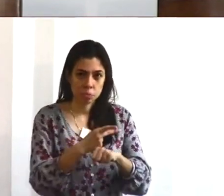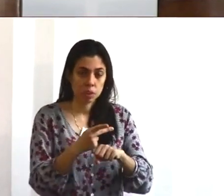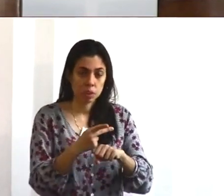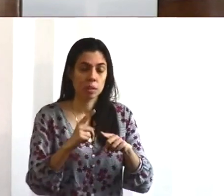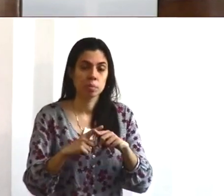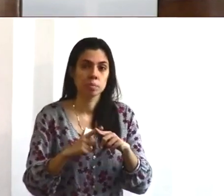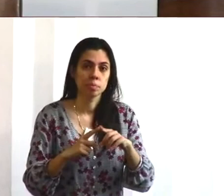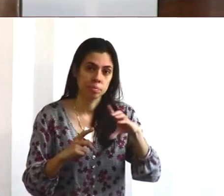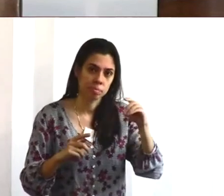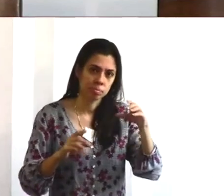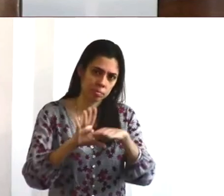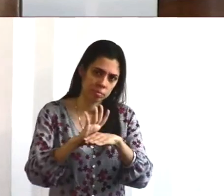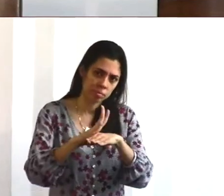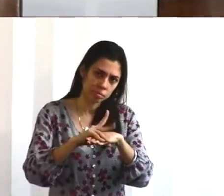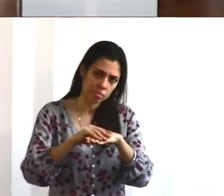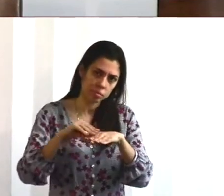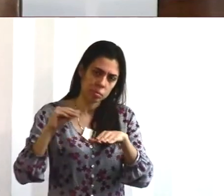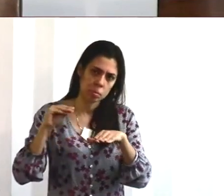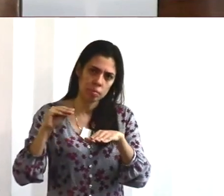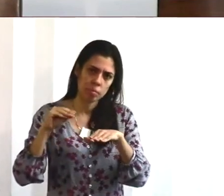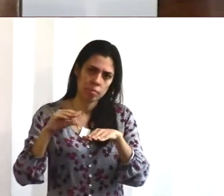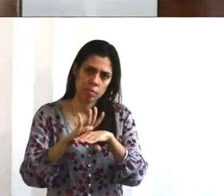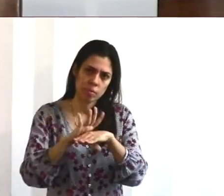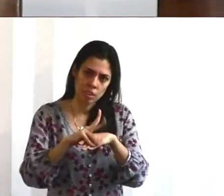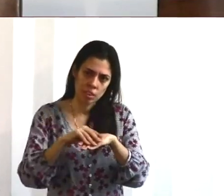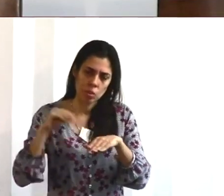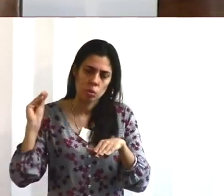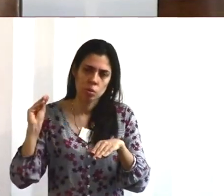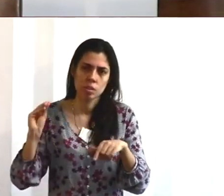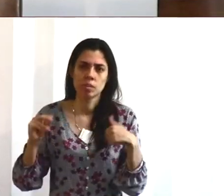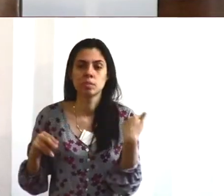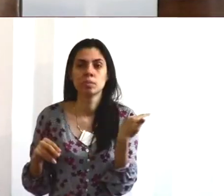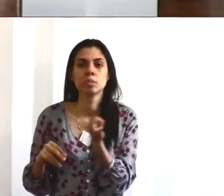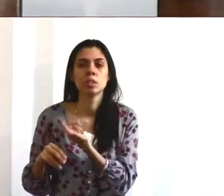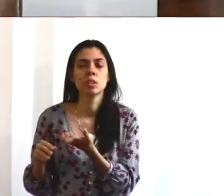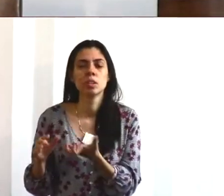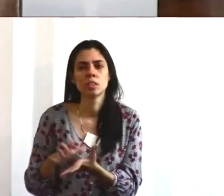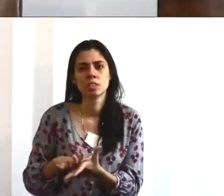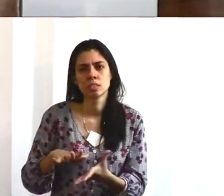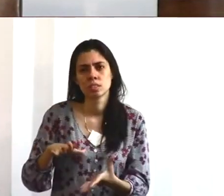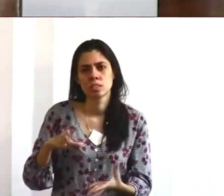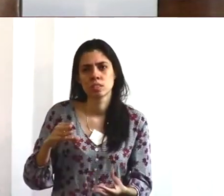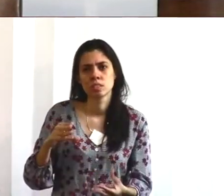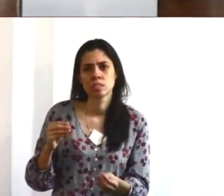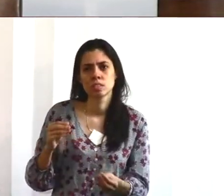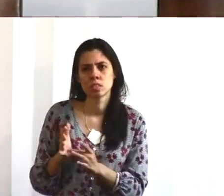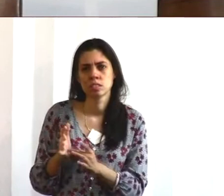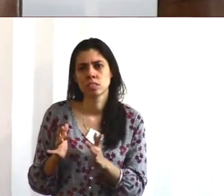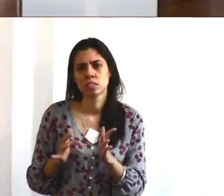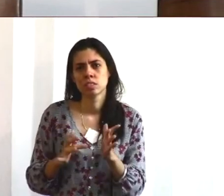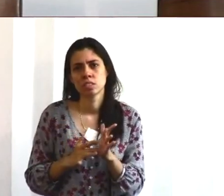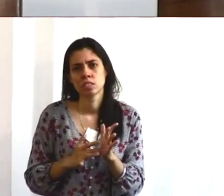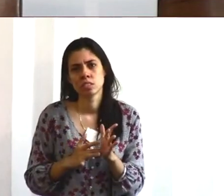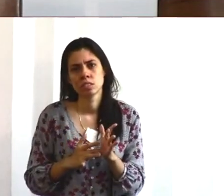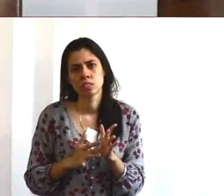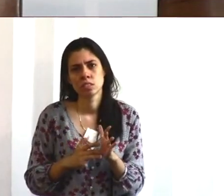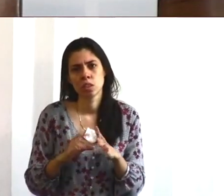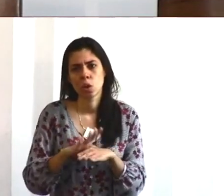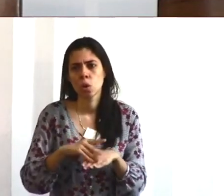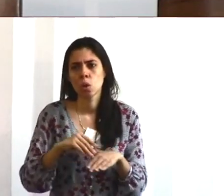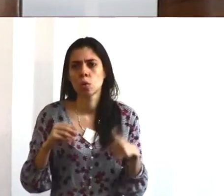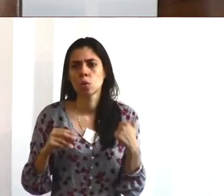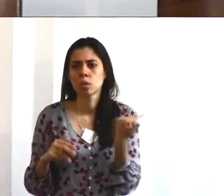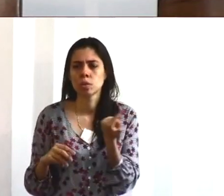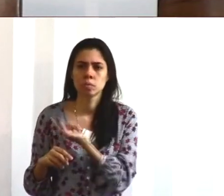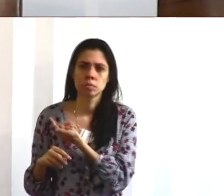a nossa alma. Jesus Cristo é essa cura, a sua palavra é essa cura que nós